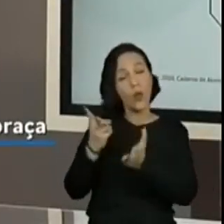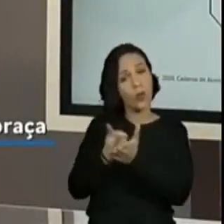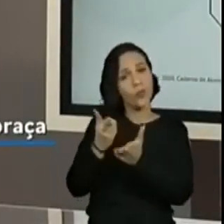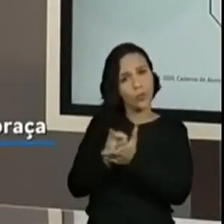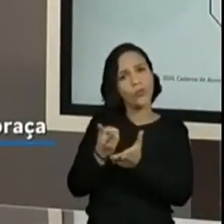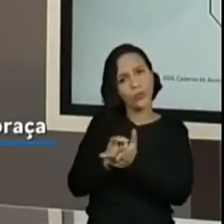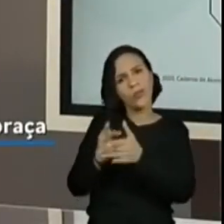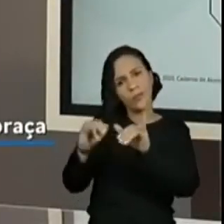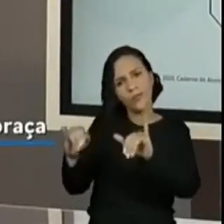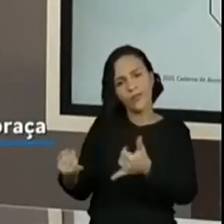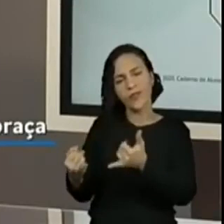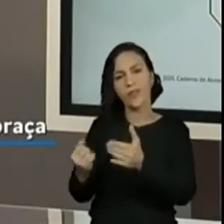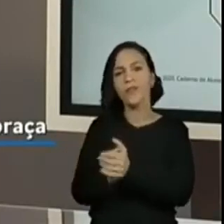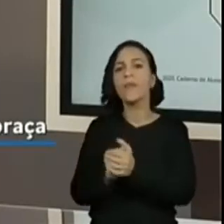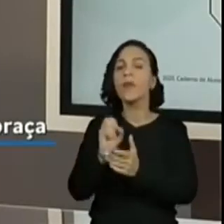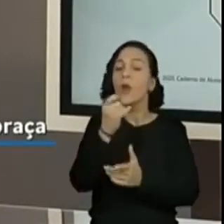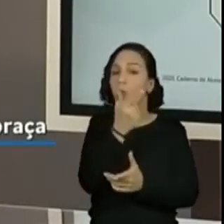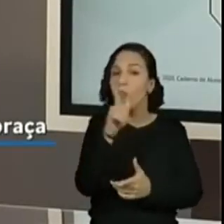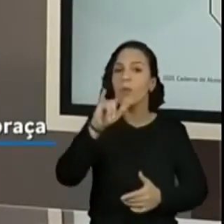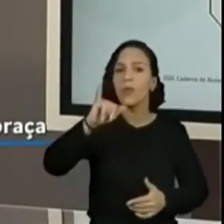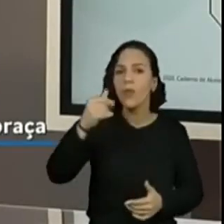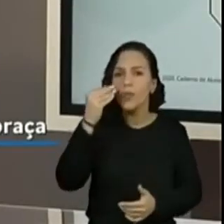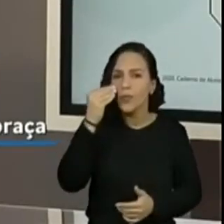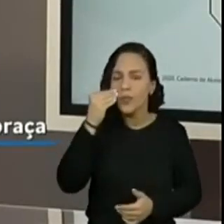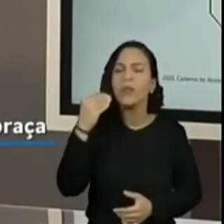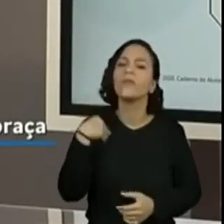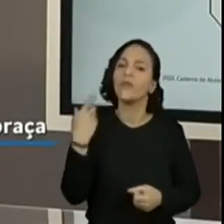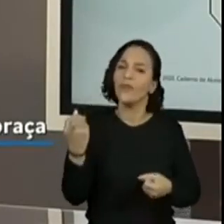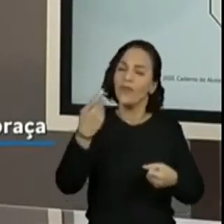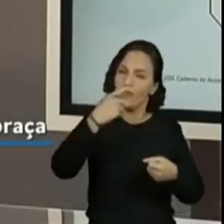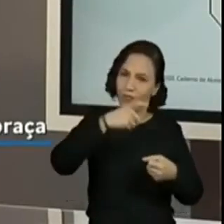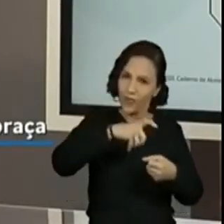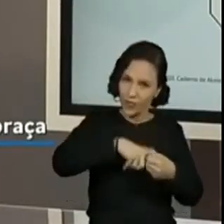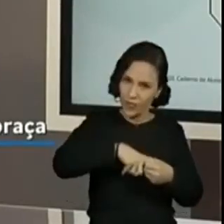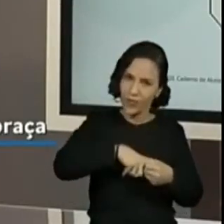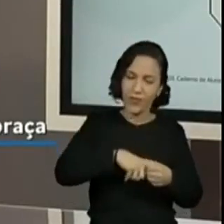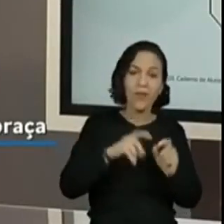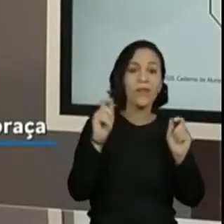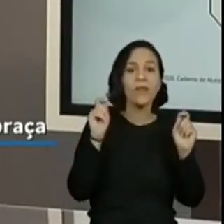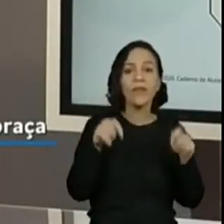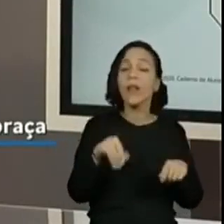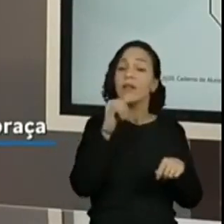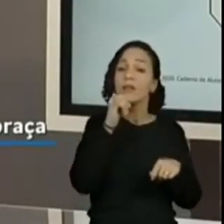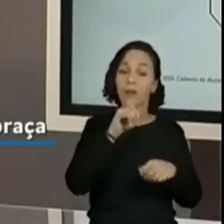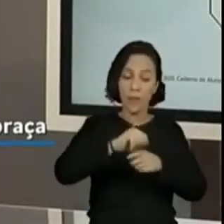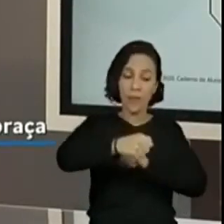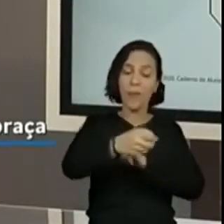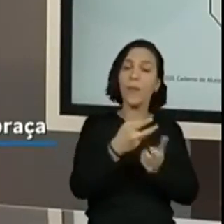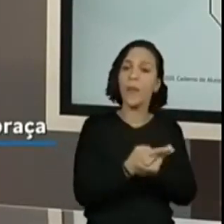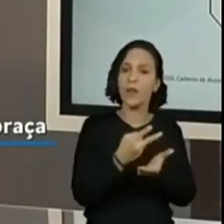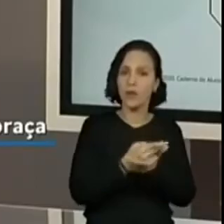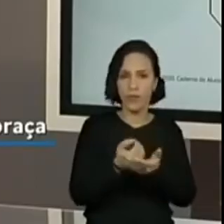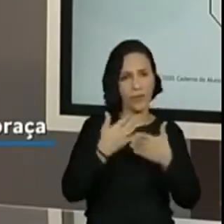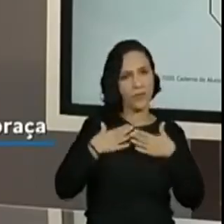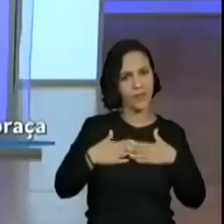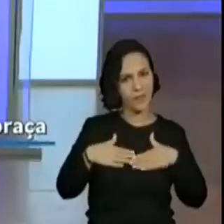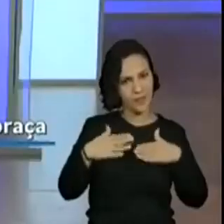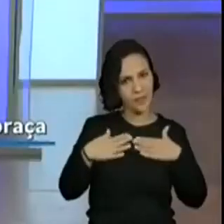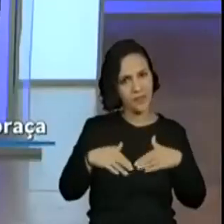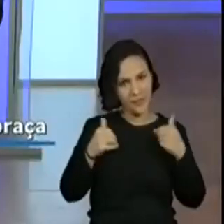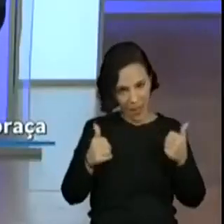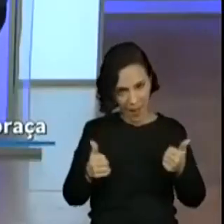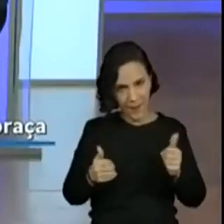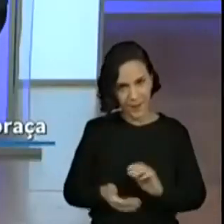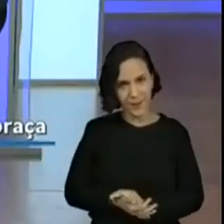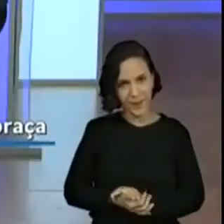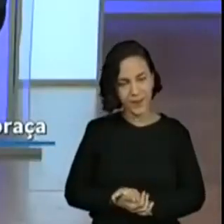continuem usando. Se houver outra oportunidade, a gente vai retomar um pouquinho aqui. A gente pode usar até o mesmo mapinha. Fiquem tranquilos, não é? Isso.